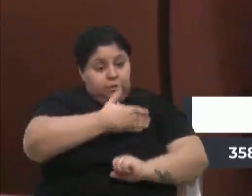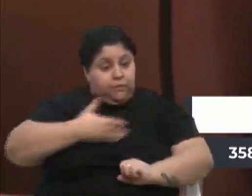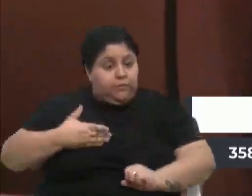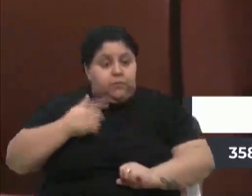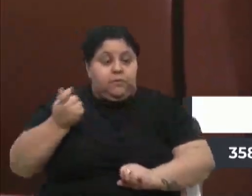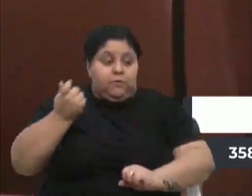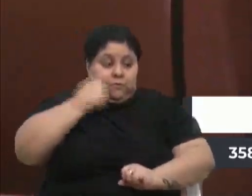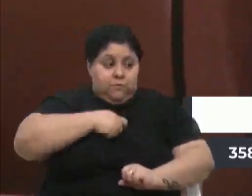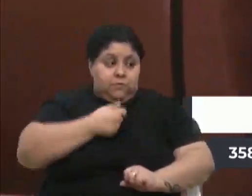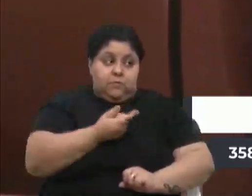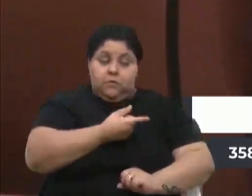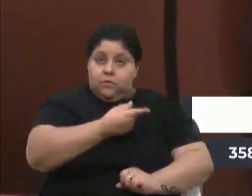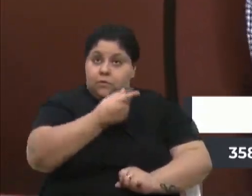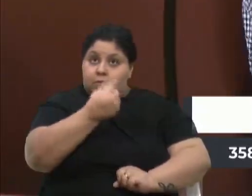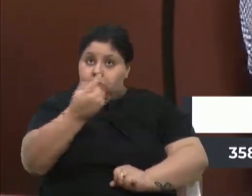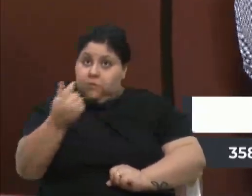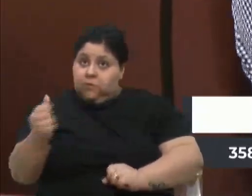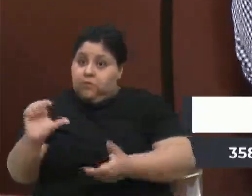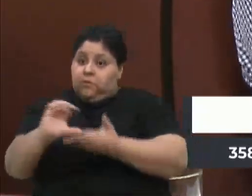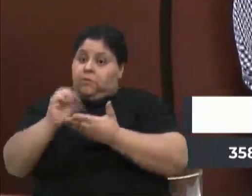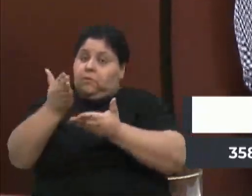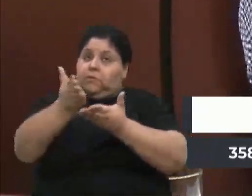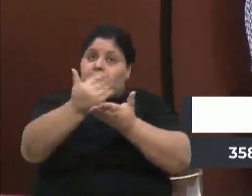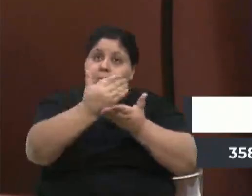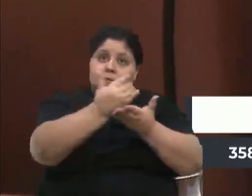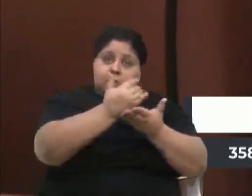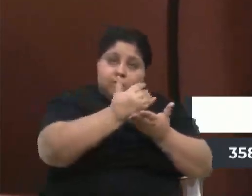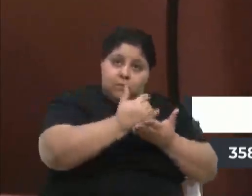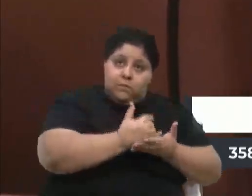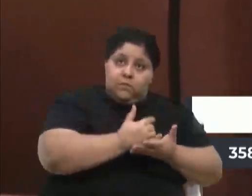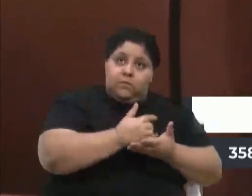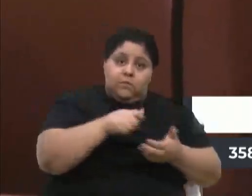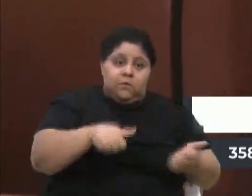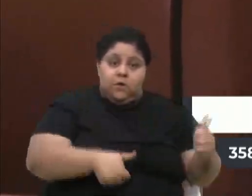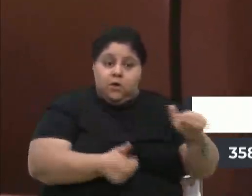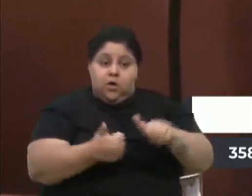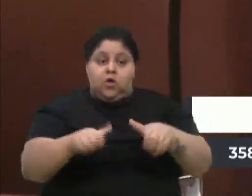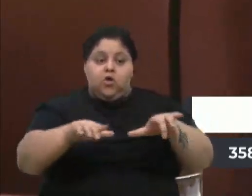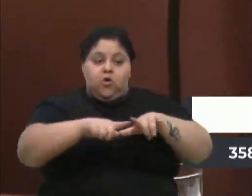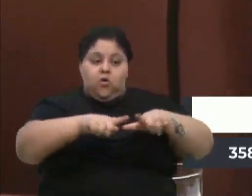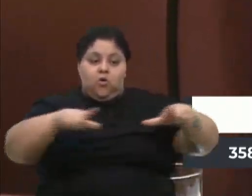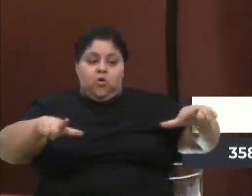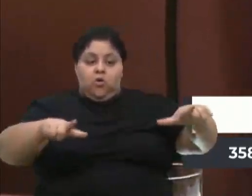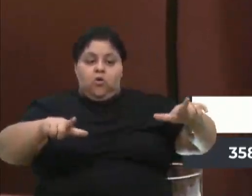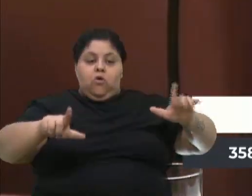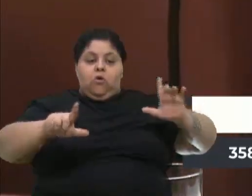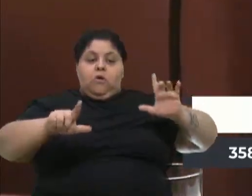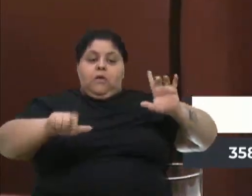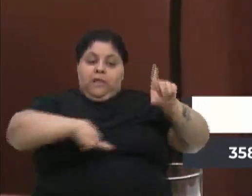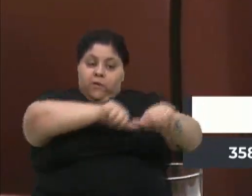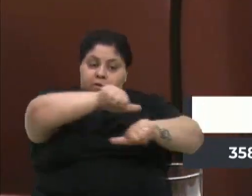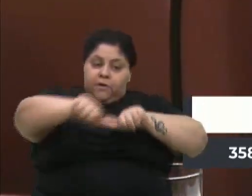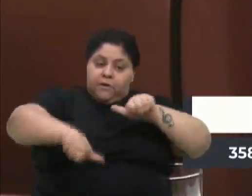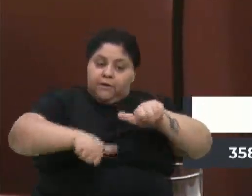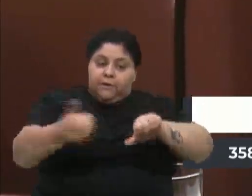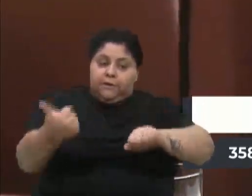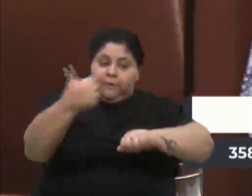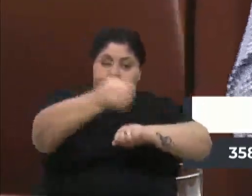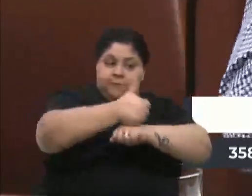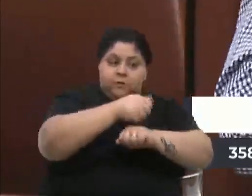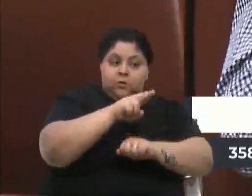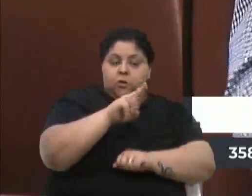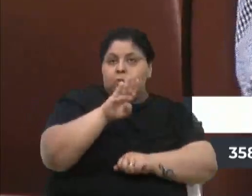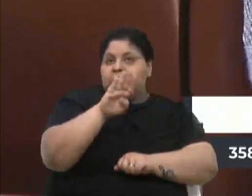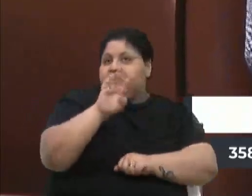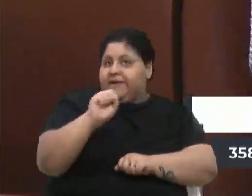precisar gastar dinheiro, o vereador Sandro, em qualificar aquele espaço que vai ser transferido à UBS, que nem no caso do